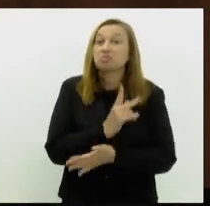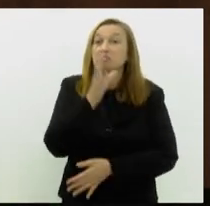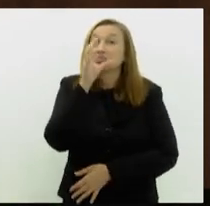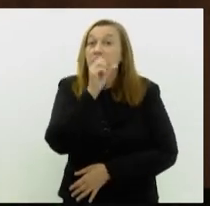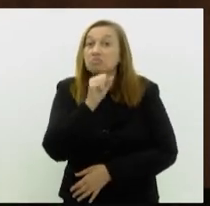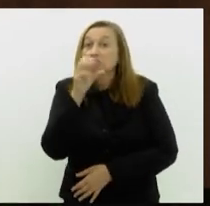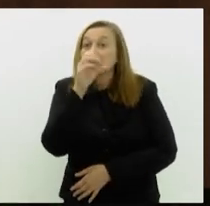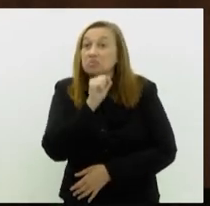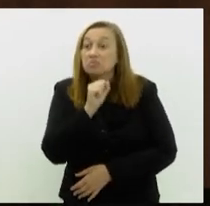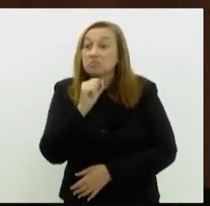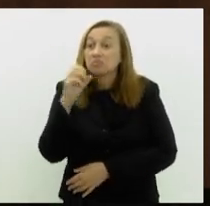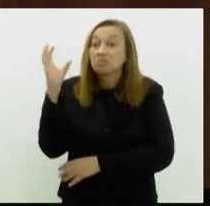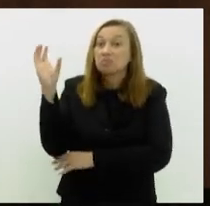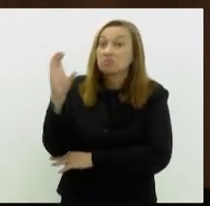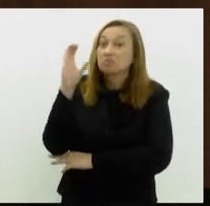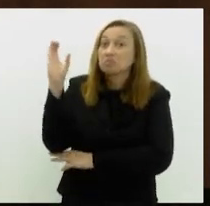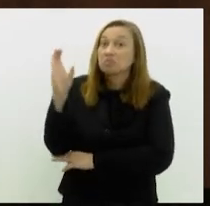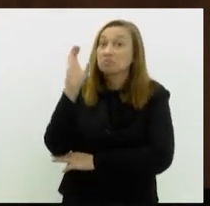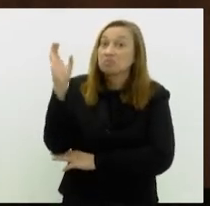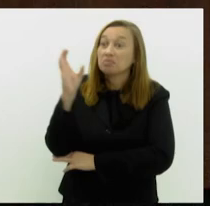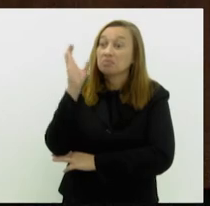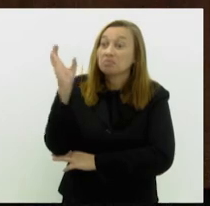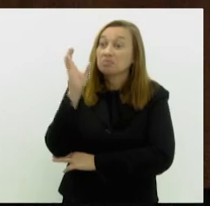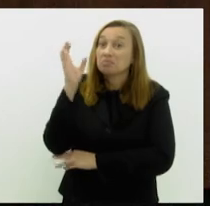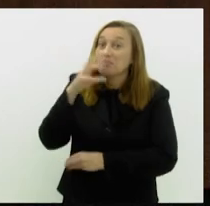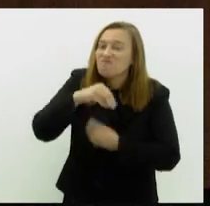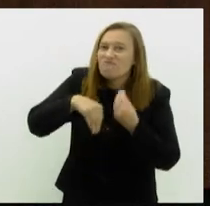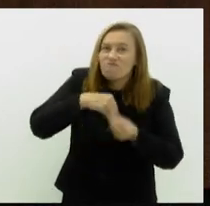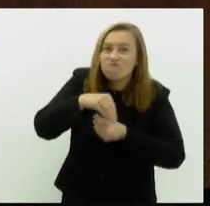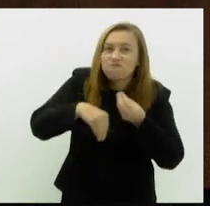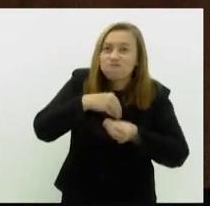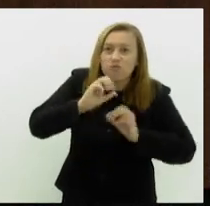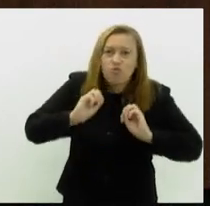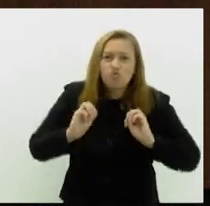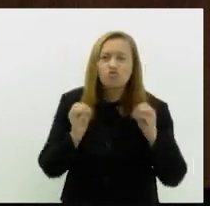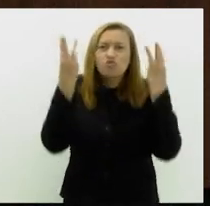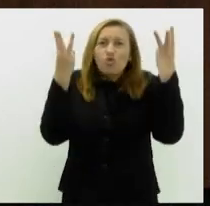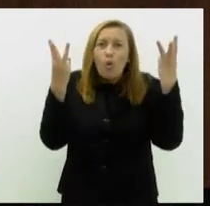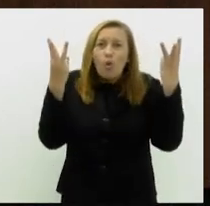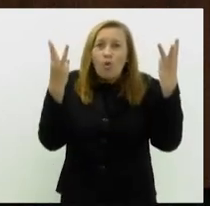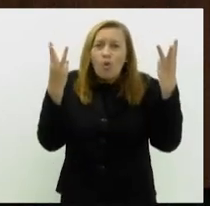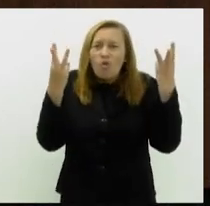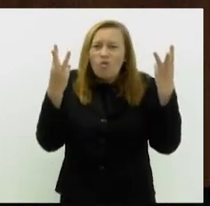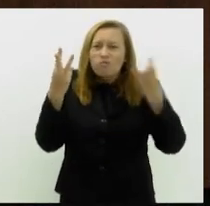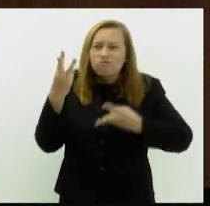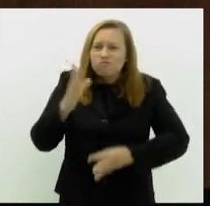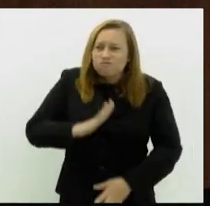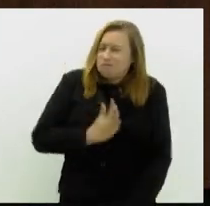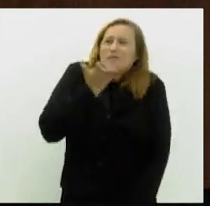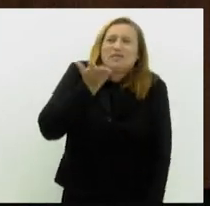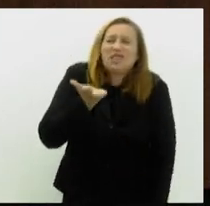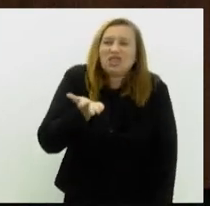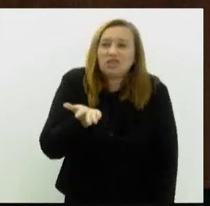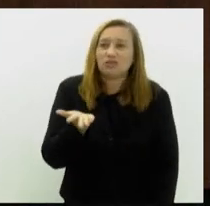sábado em Copacabana, um verdadeiro escárnio, um show de horrores no evento da Madonna.